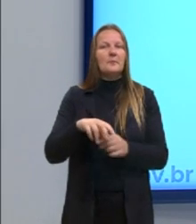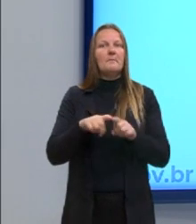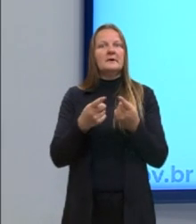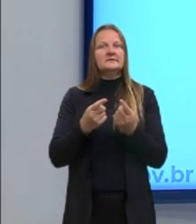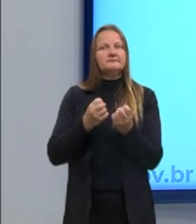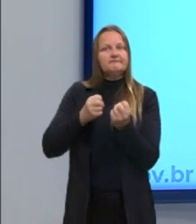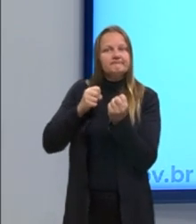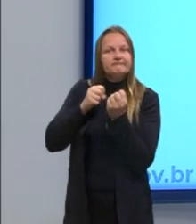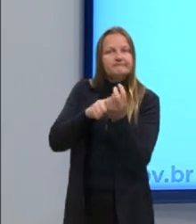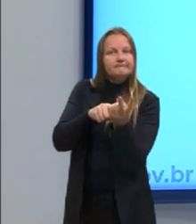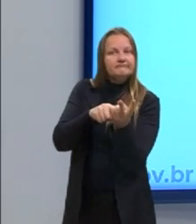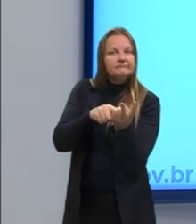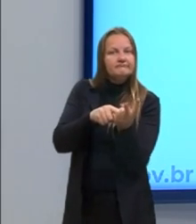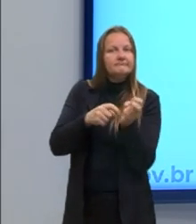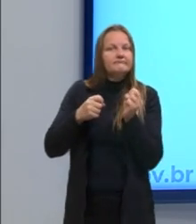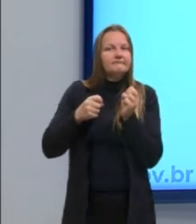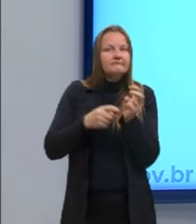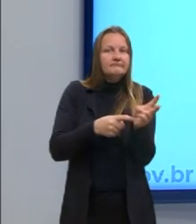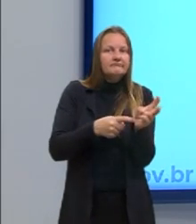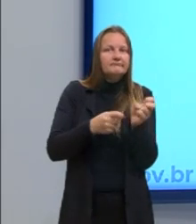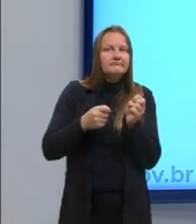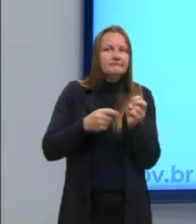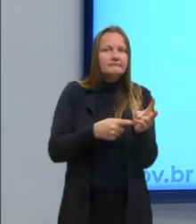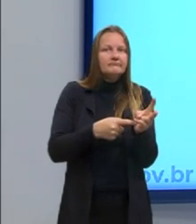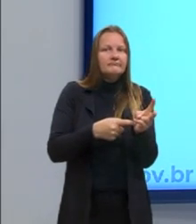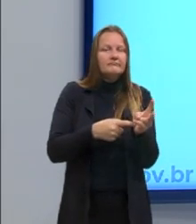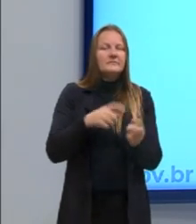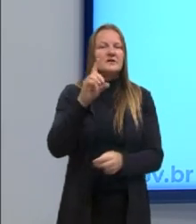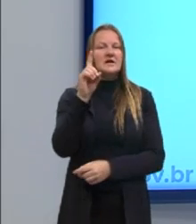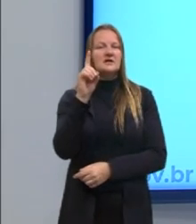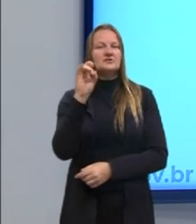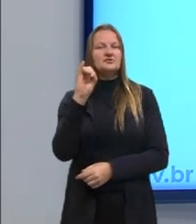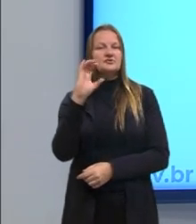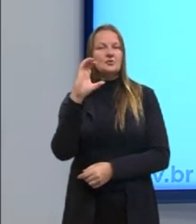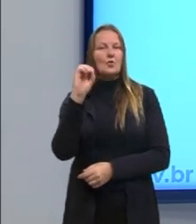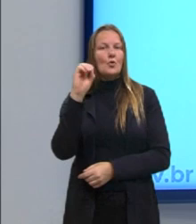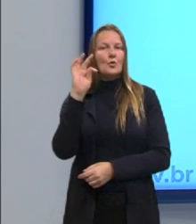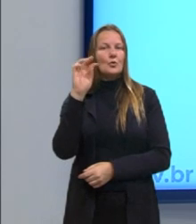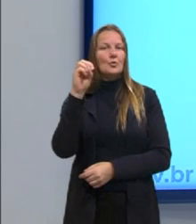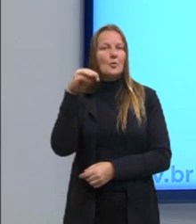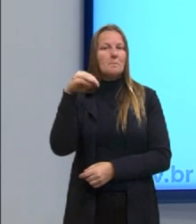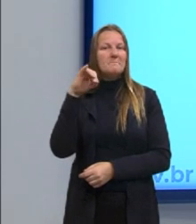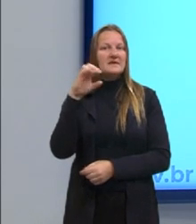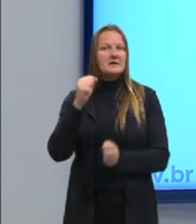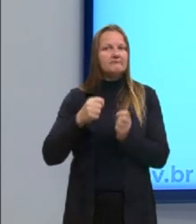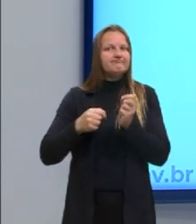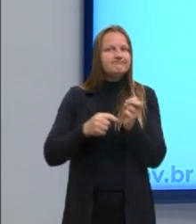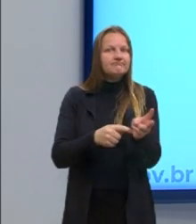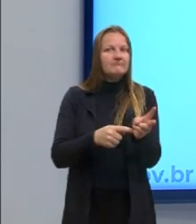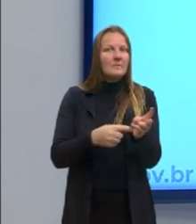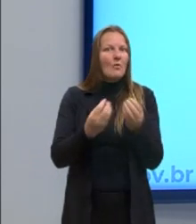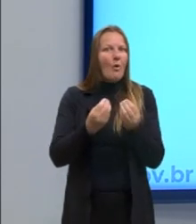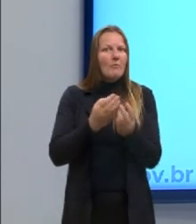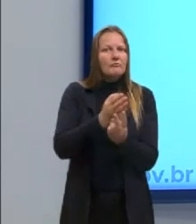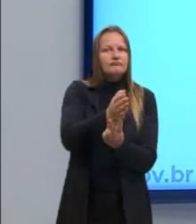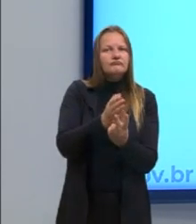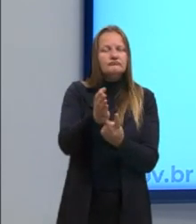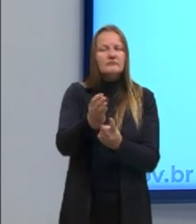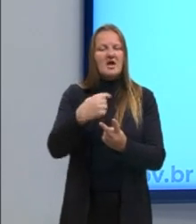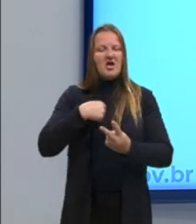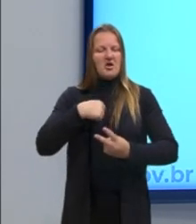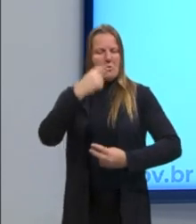dicotomia né eu sujeito pensando eu penso logo existo e os objetos os outros são os outros